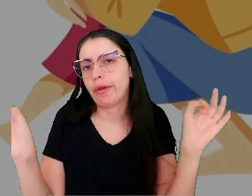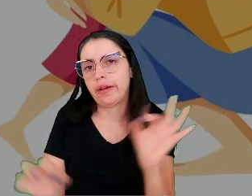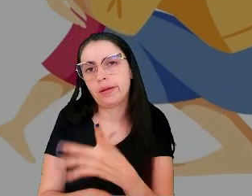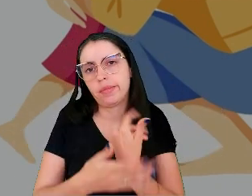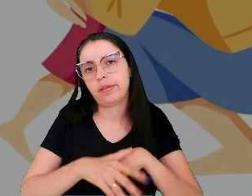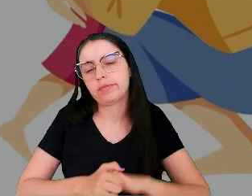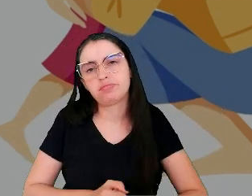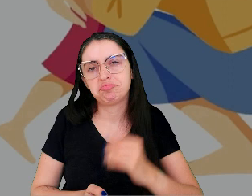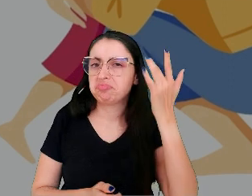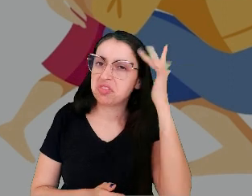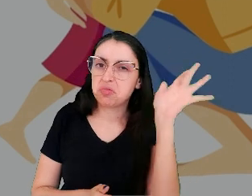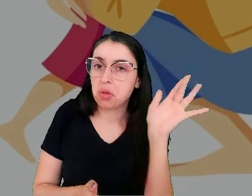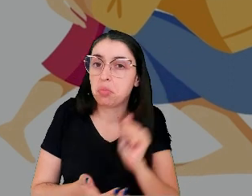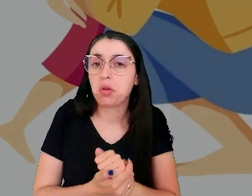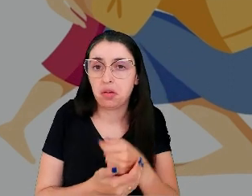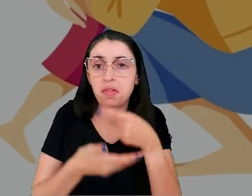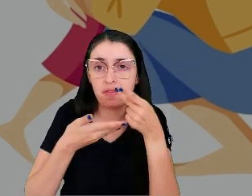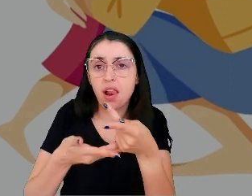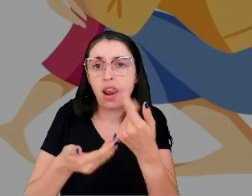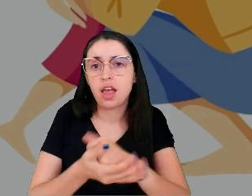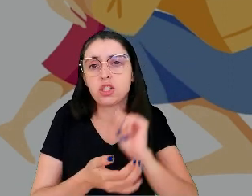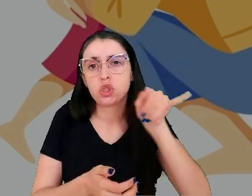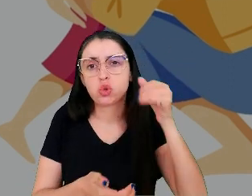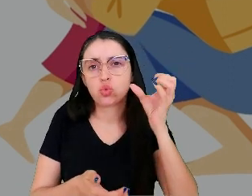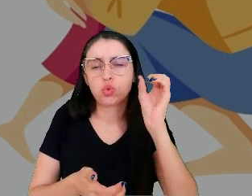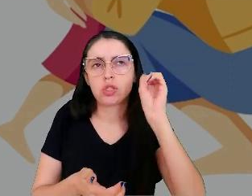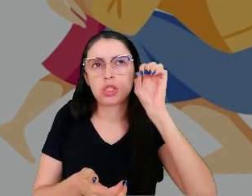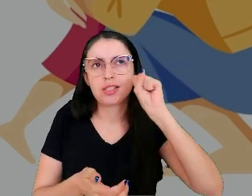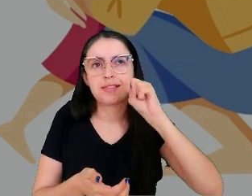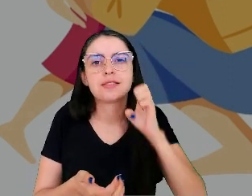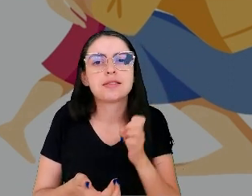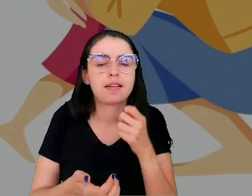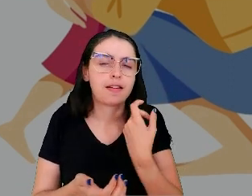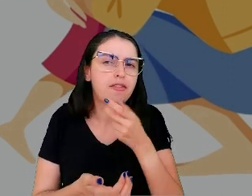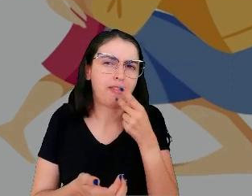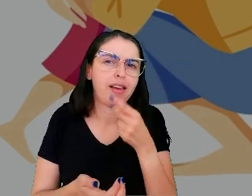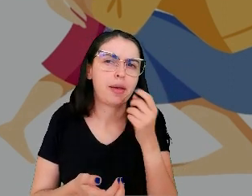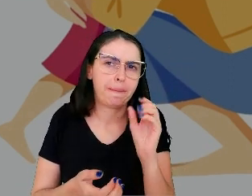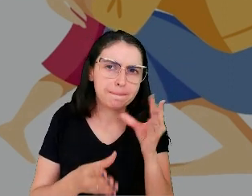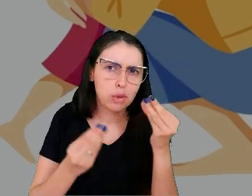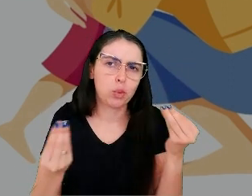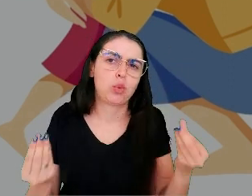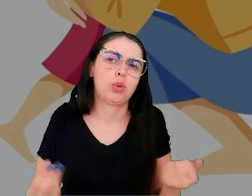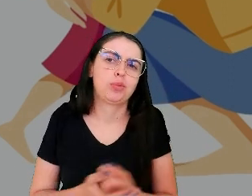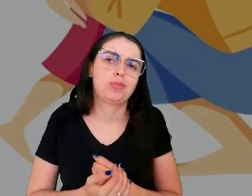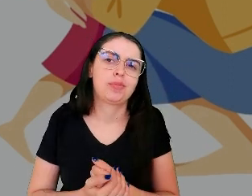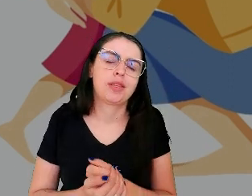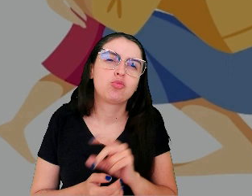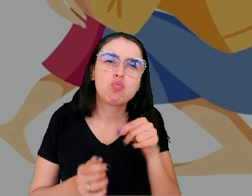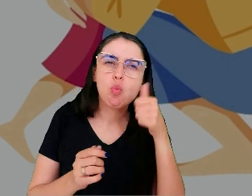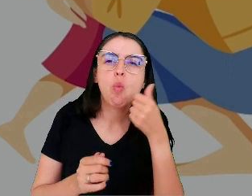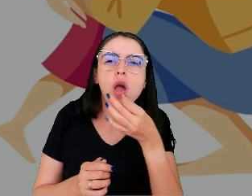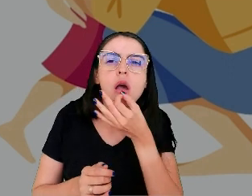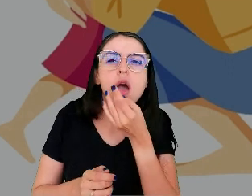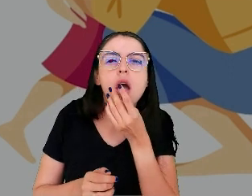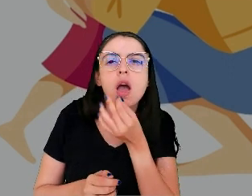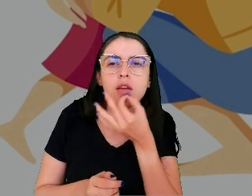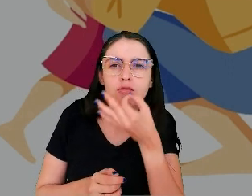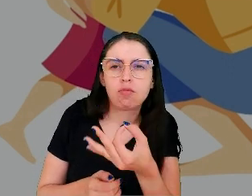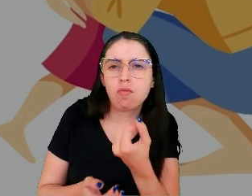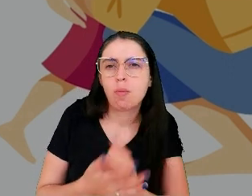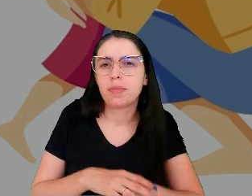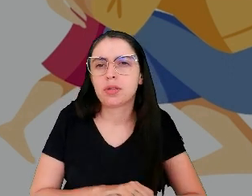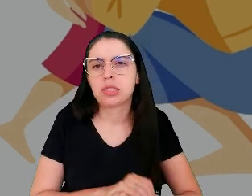terminar. José, eu queria passar a palavra para você agora. Falei demais. Eu acho que você deixou de comentar um dado, não é nada